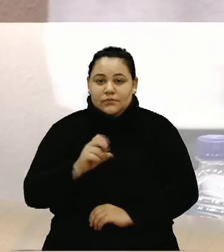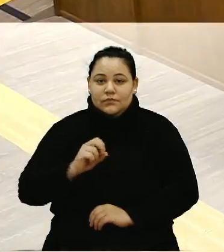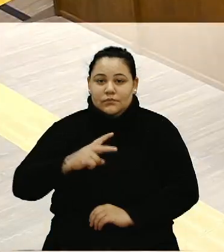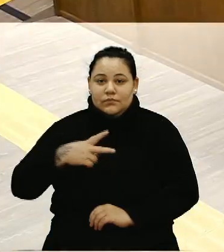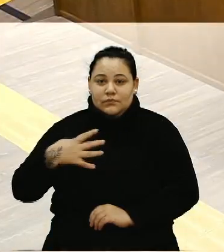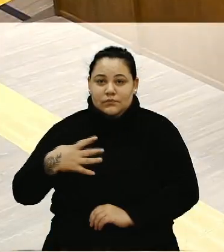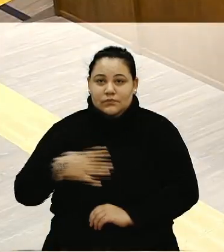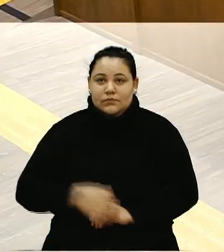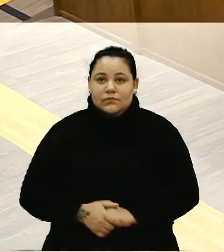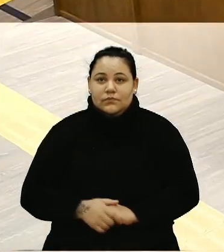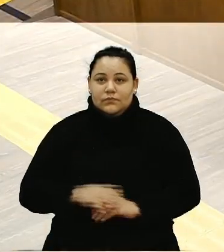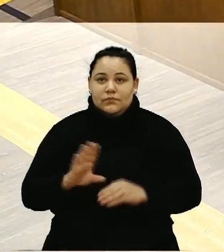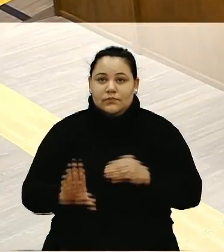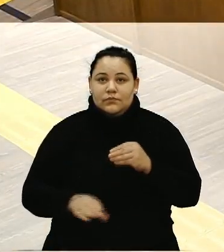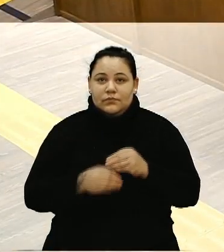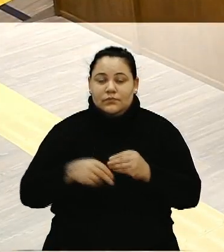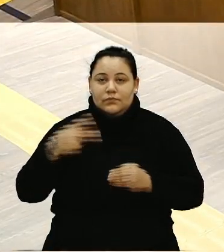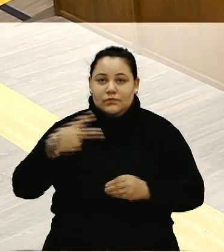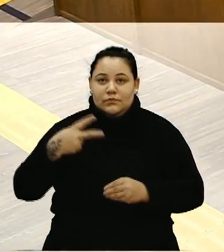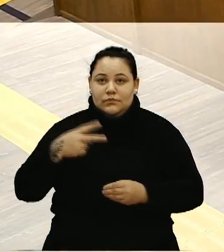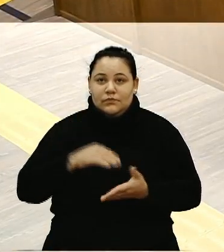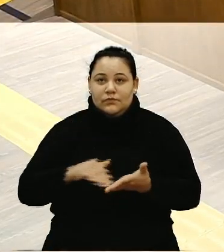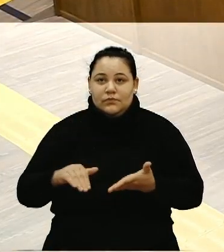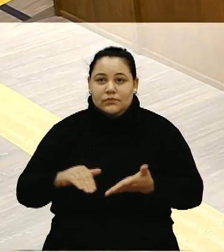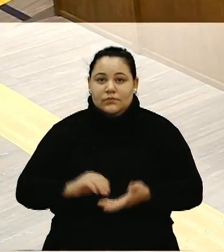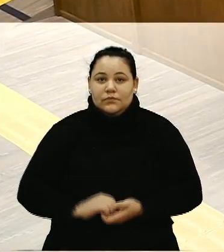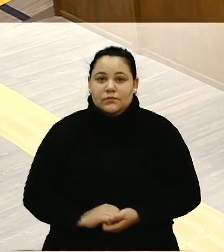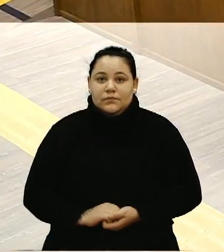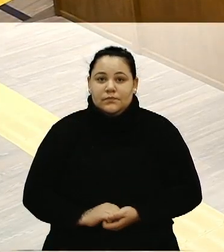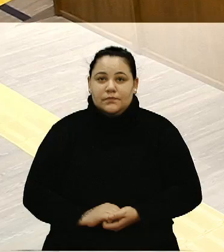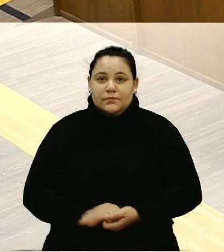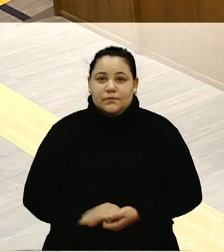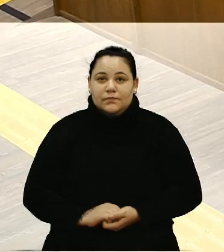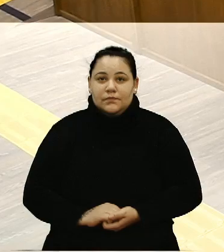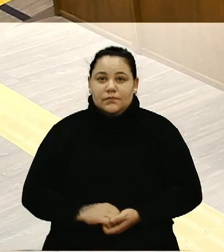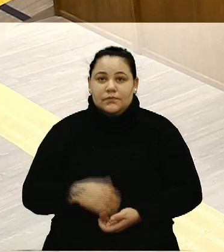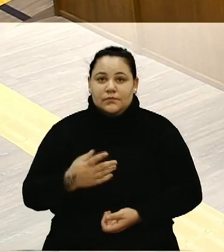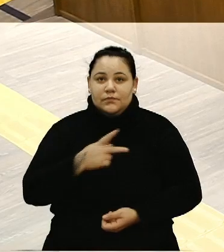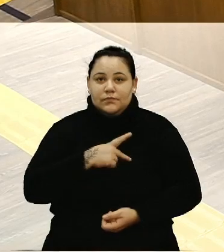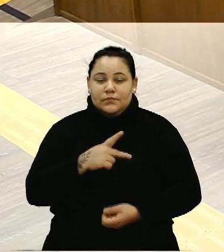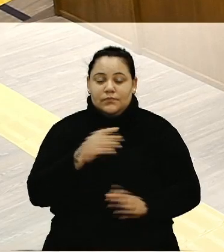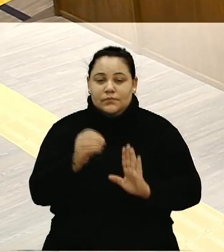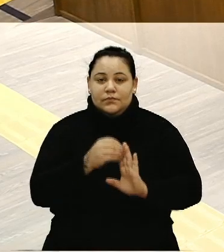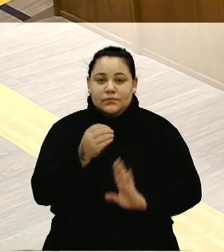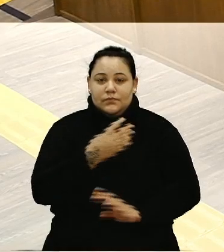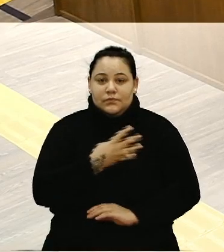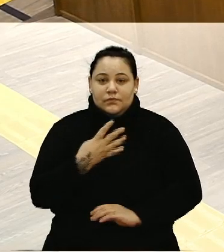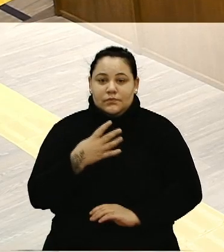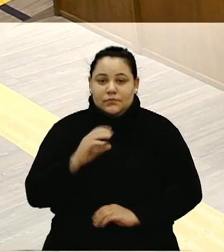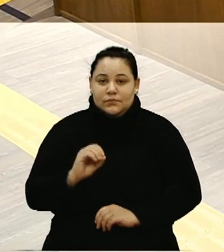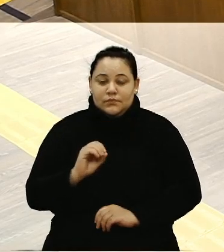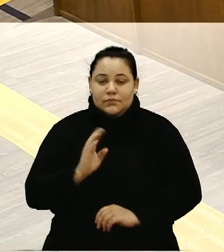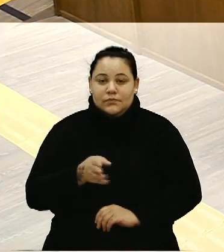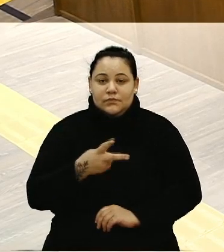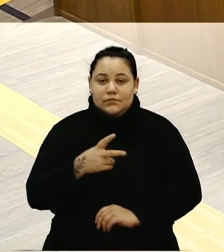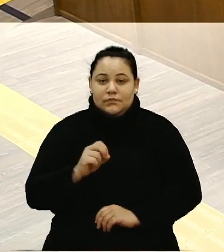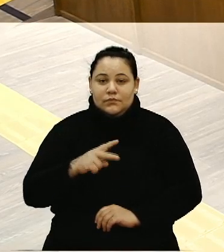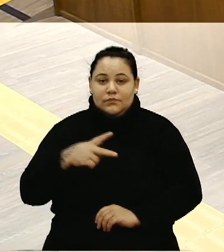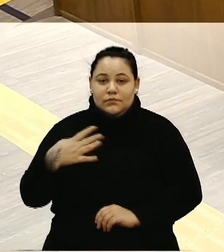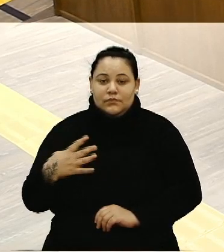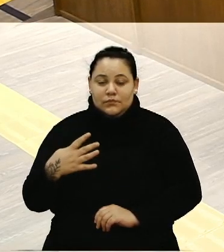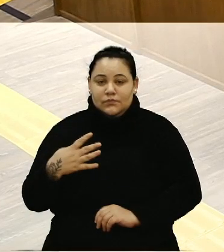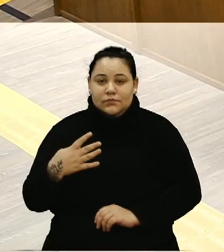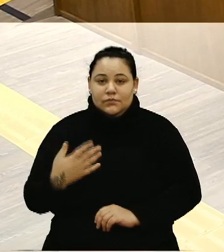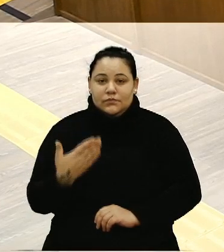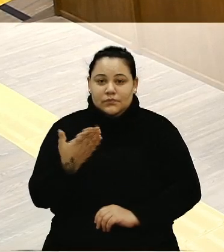440/2024. Adoc, segundo secretário. Pois não, senhor presidente, ofício 440/2024. A senhora